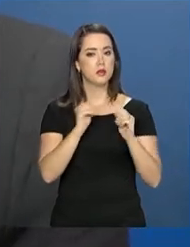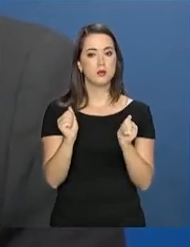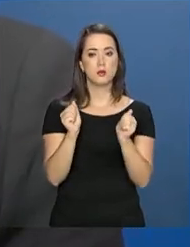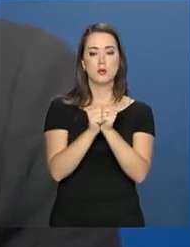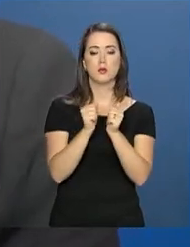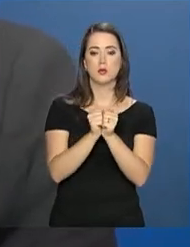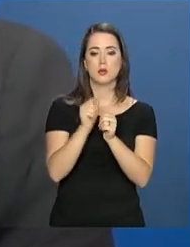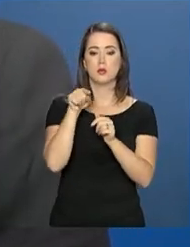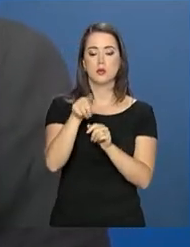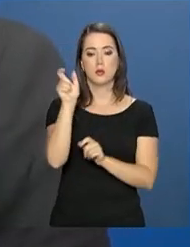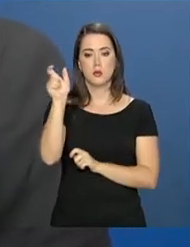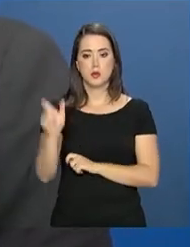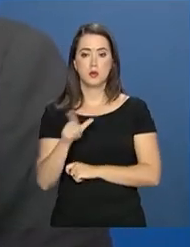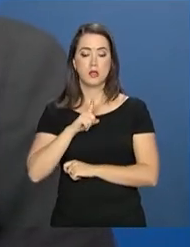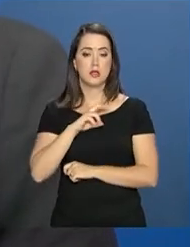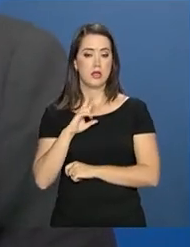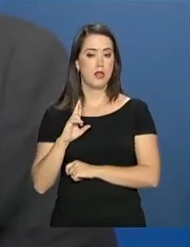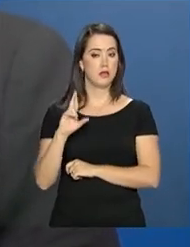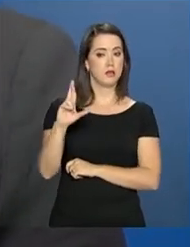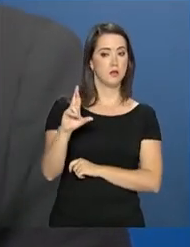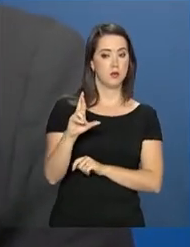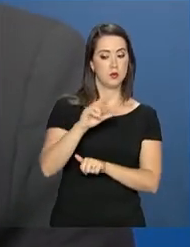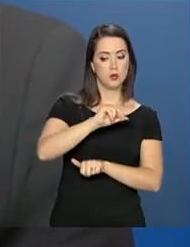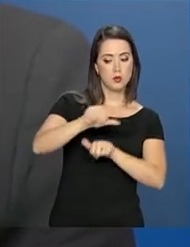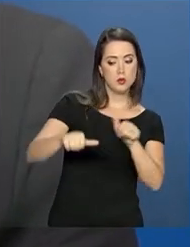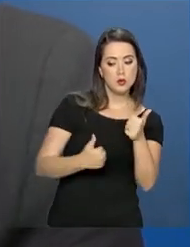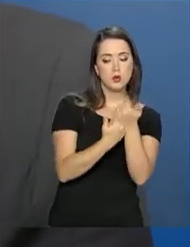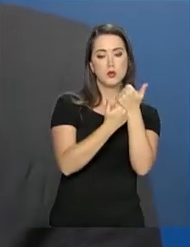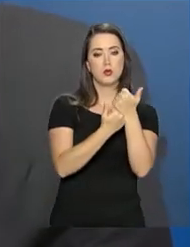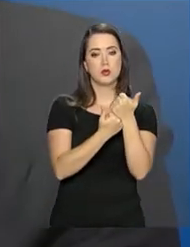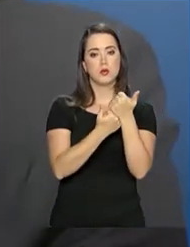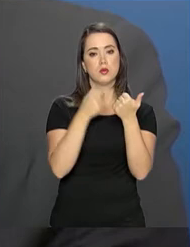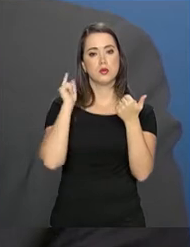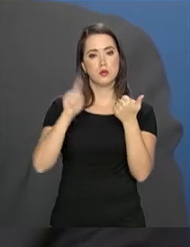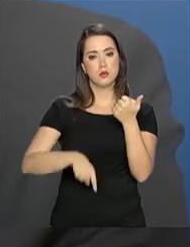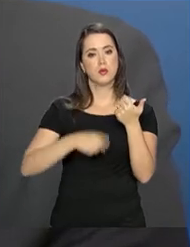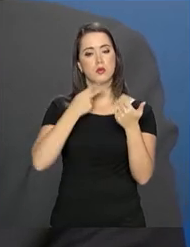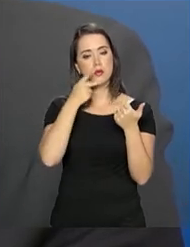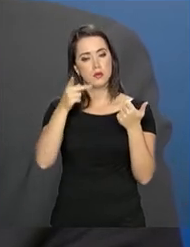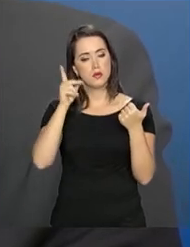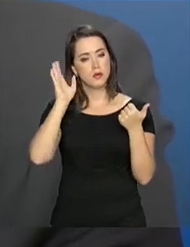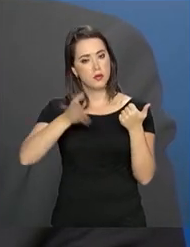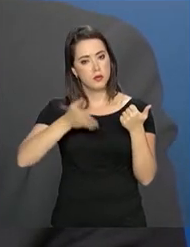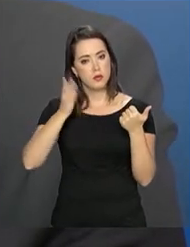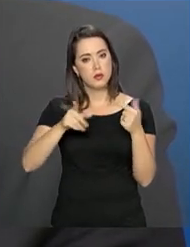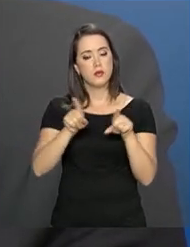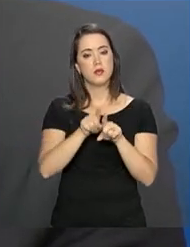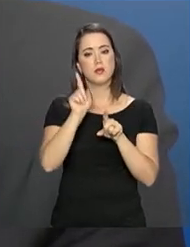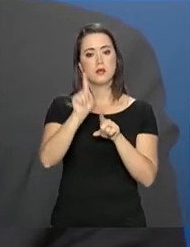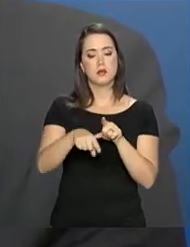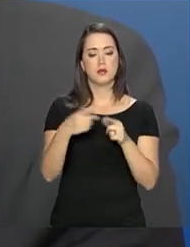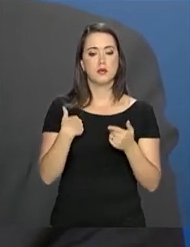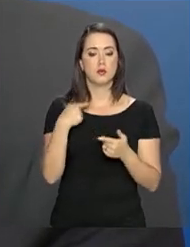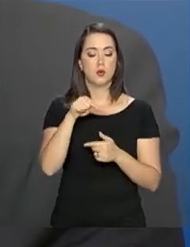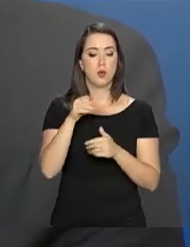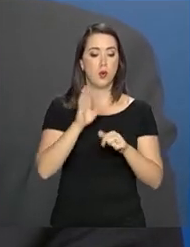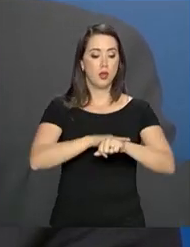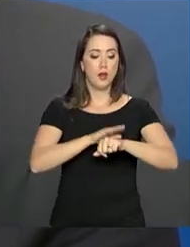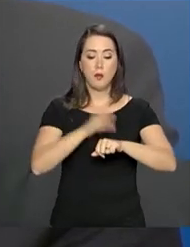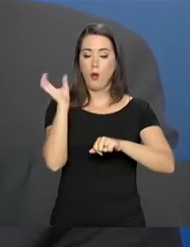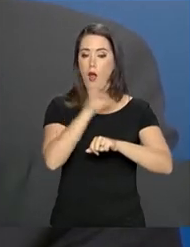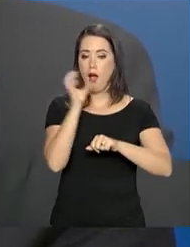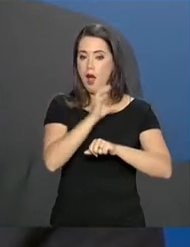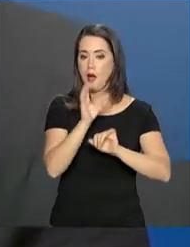entre quem tem a responsabilidade transitórias como muito bem disse o presidente michel temer o tempo passa